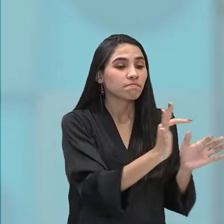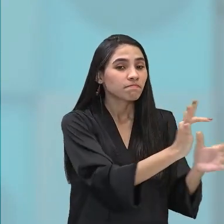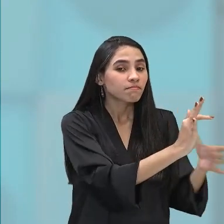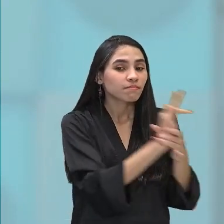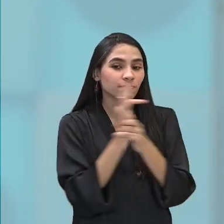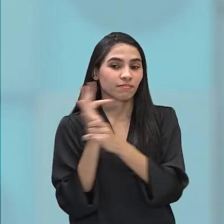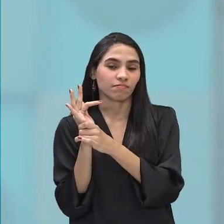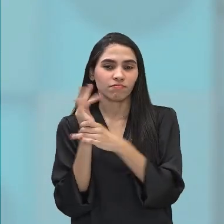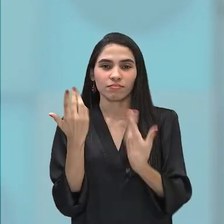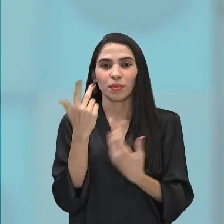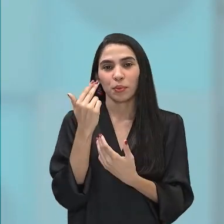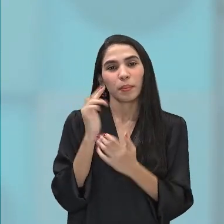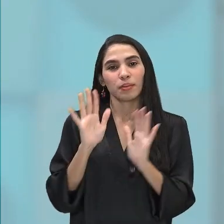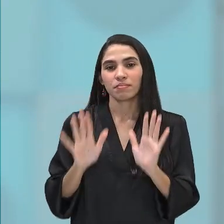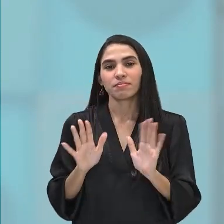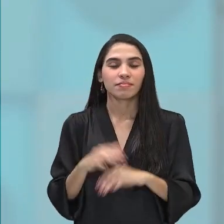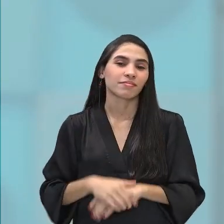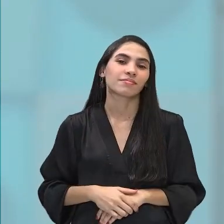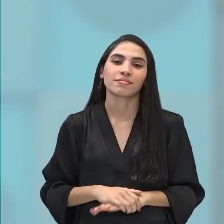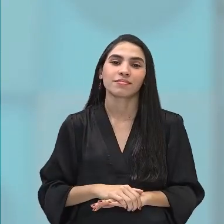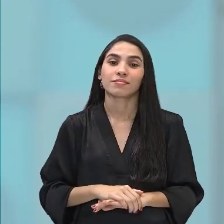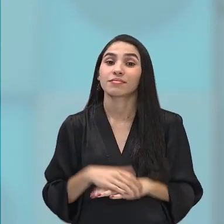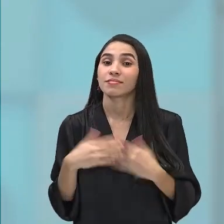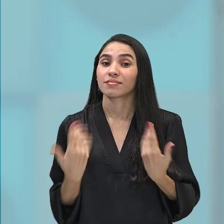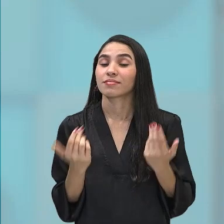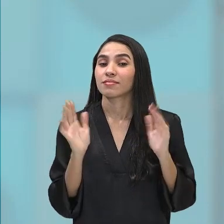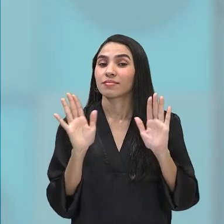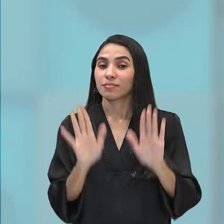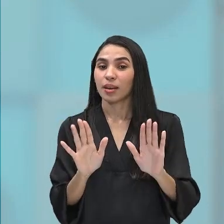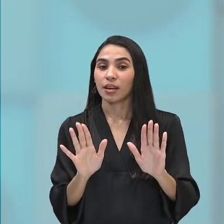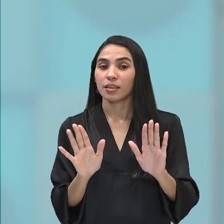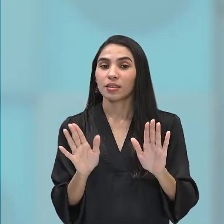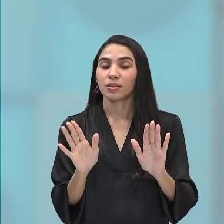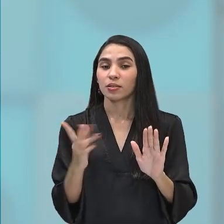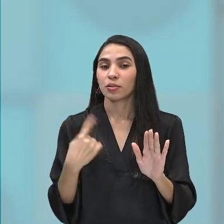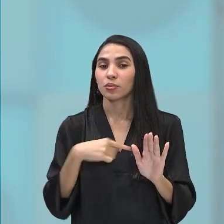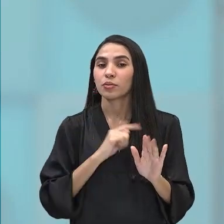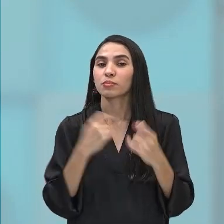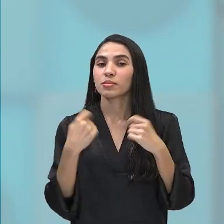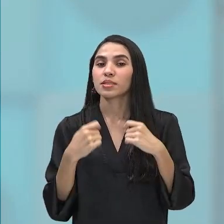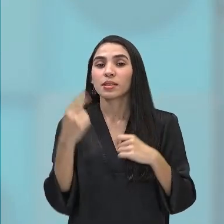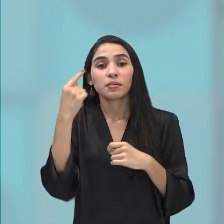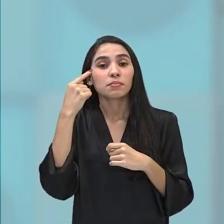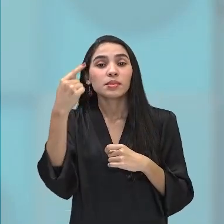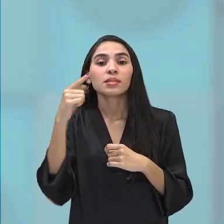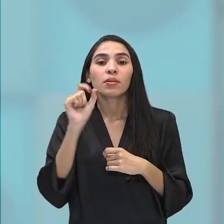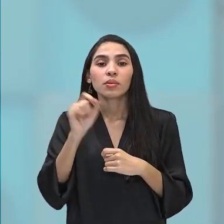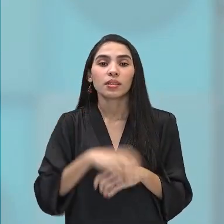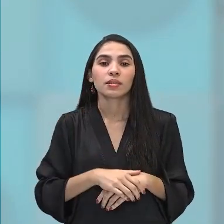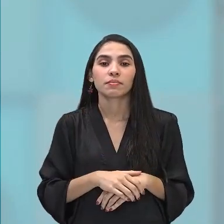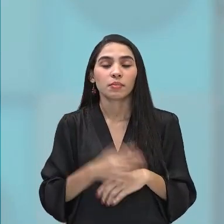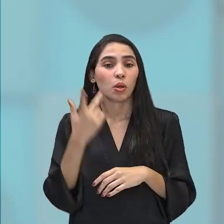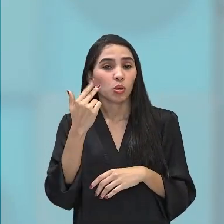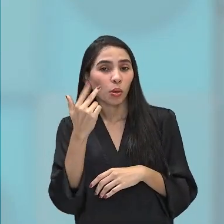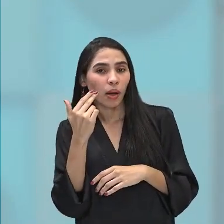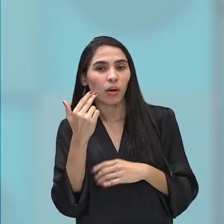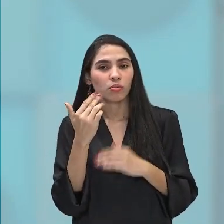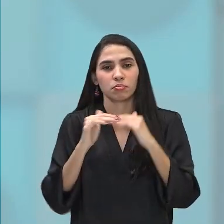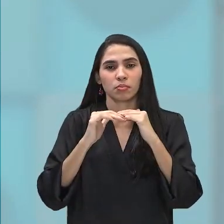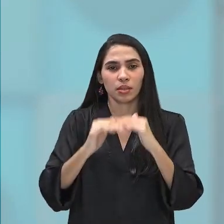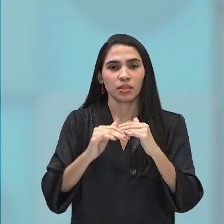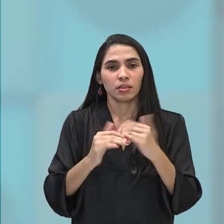por crônica a partir de agora. Então, de fato, é um gênero textual que teve um princípio de uma forma, contando fatos